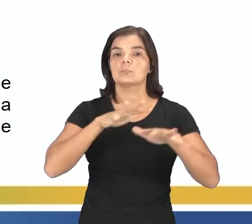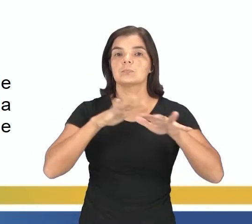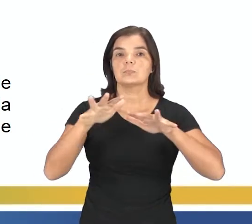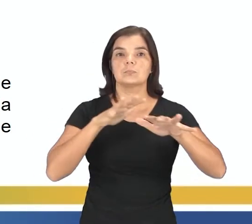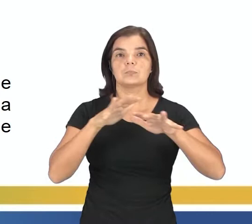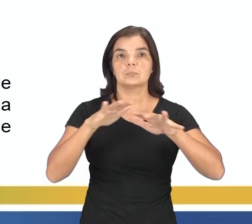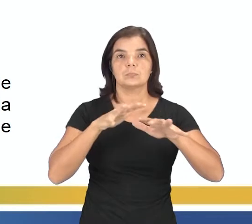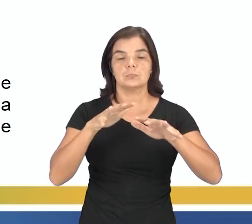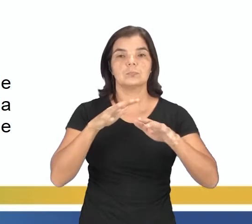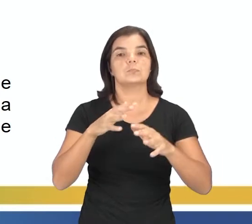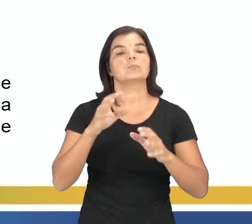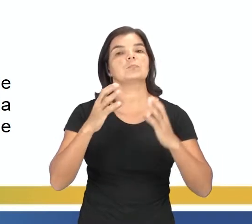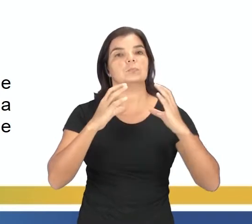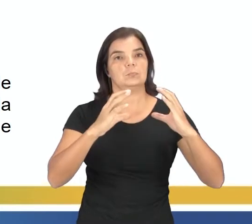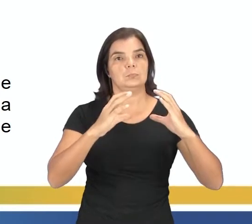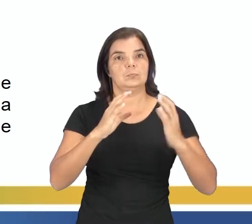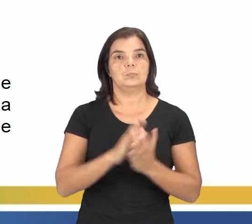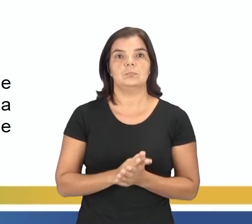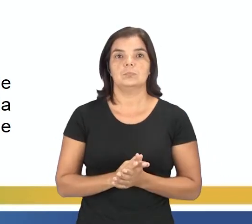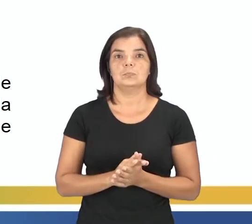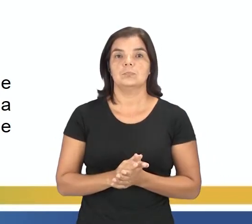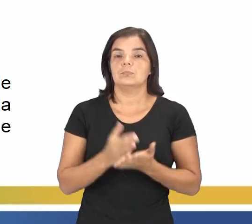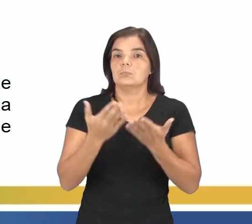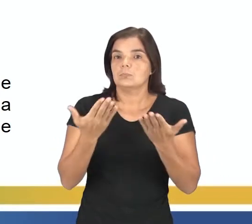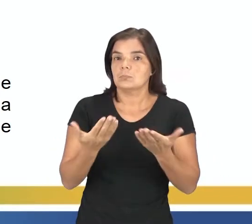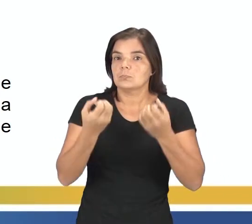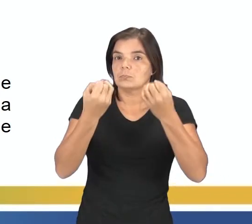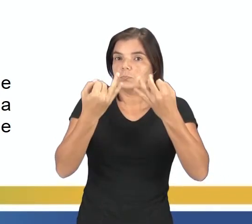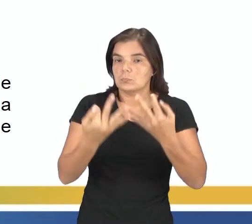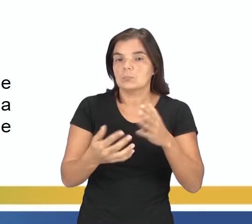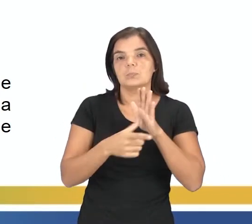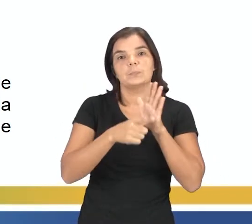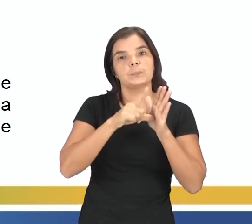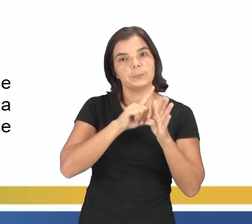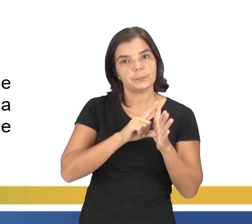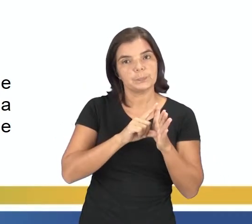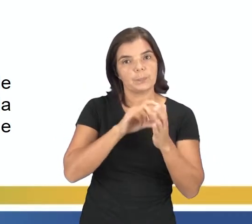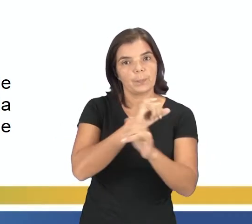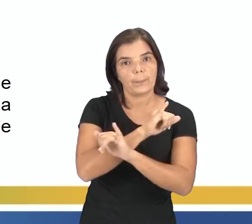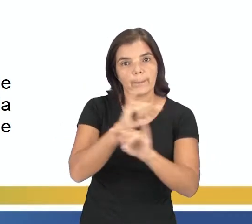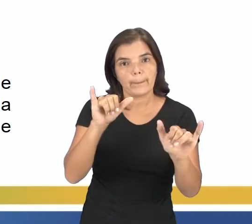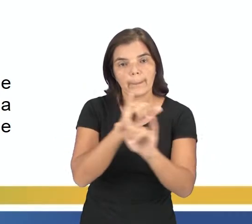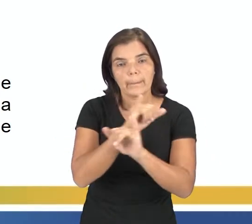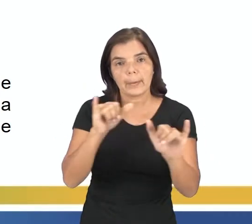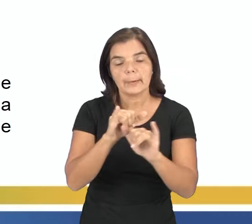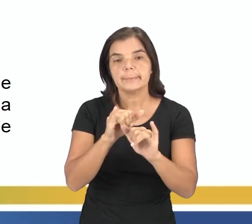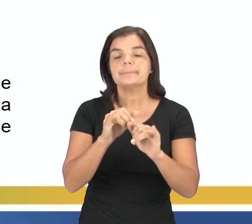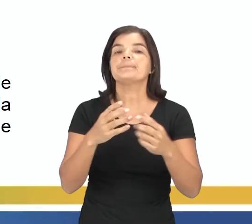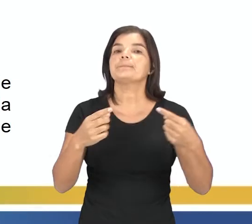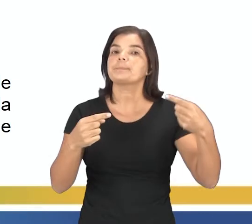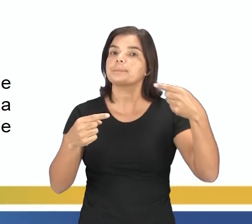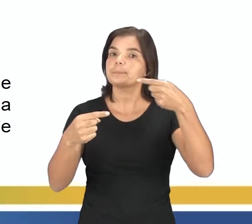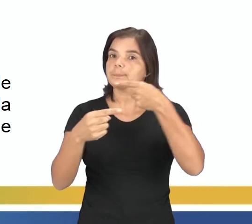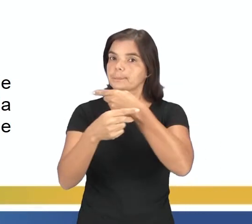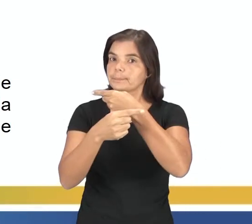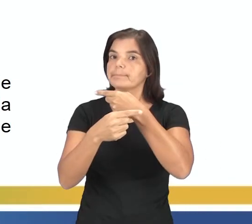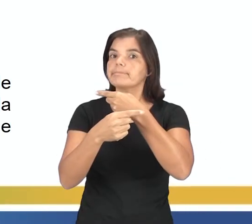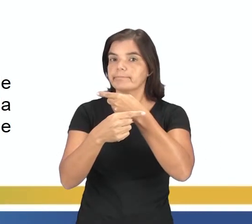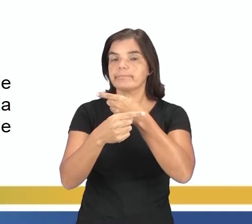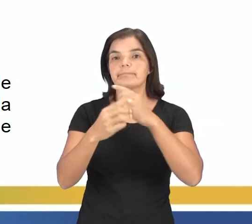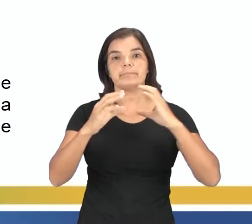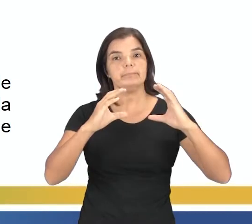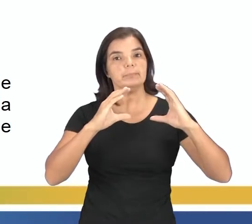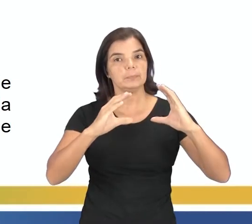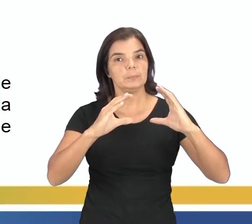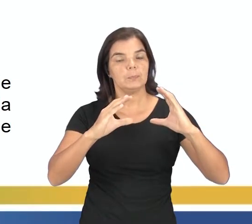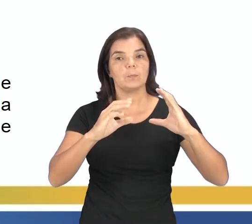associado ao movimento da bola. Já, como foi falado anteriormente para vocês, a direção e o sentido